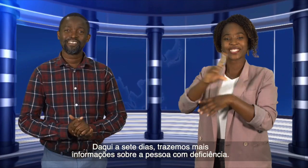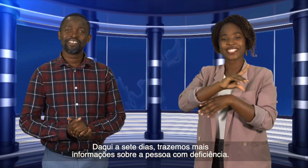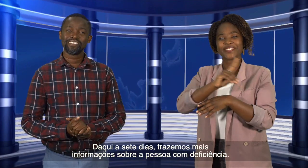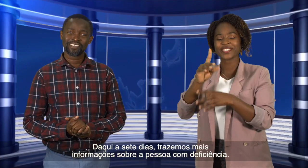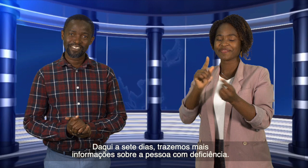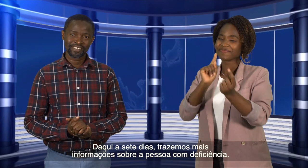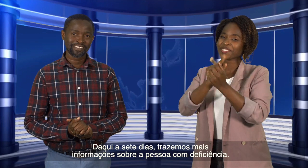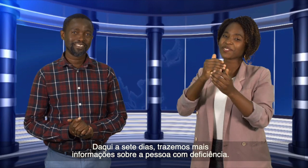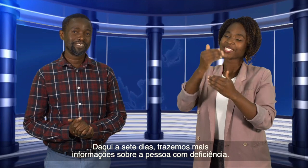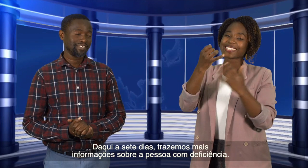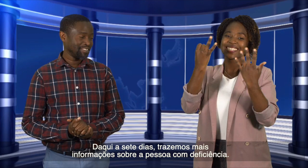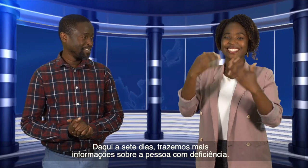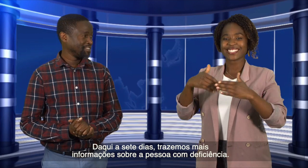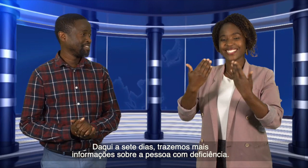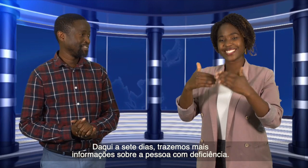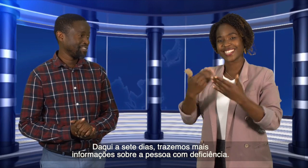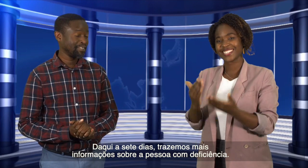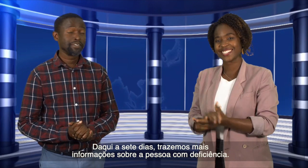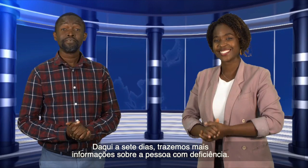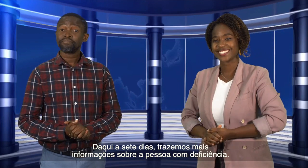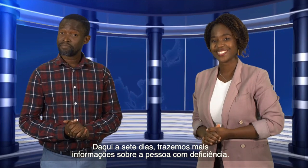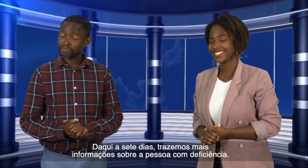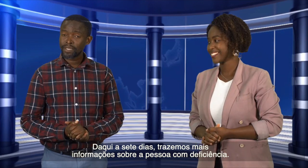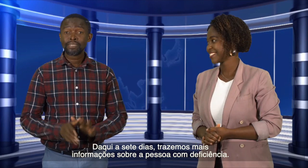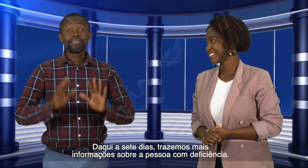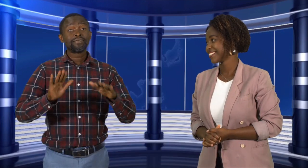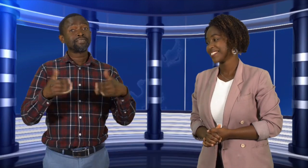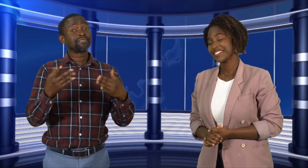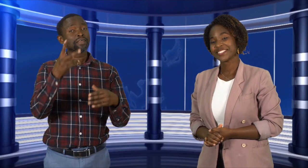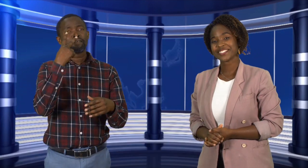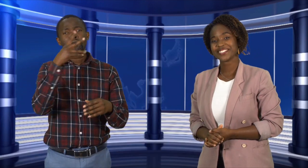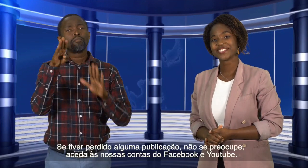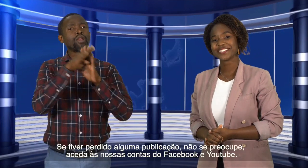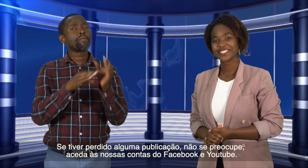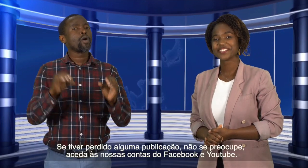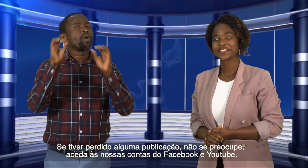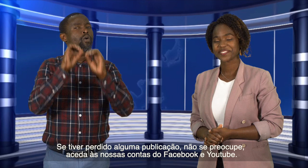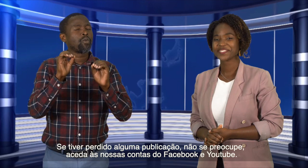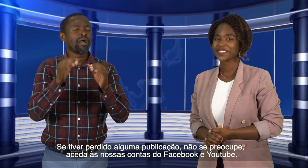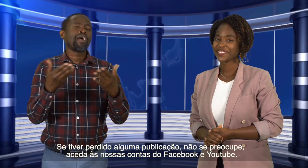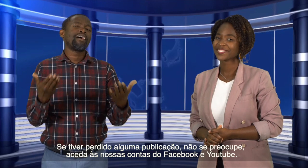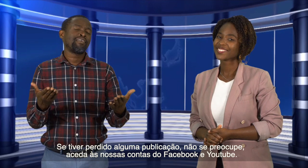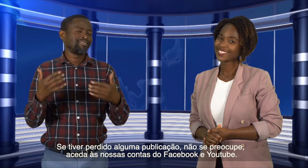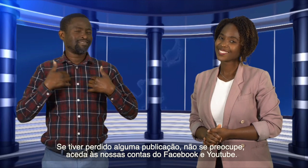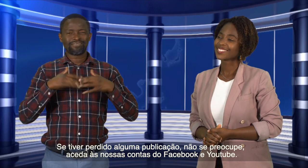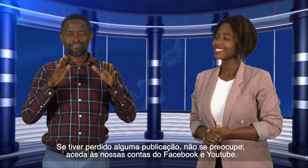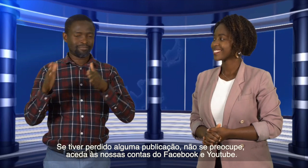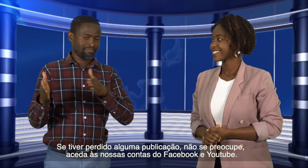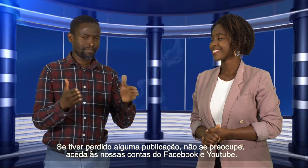dias, trazemos mais informação sobre a pessoa com deficiência. Se tiver perdido alguma